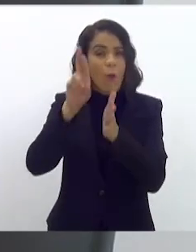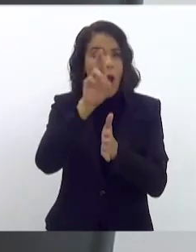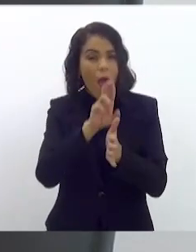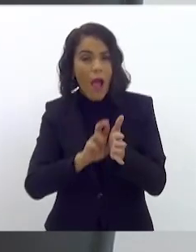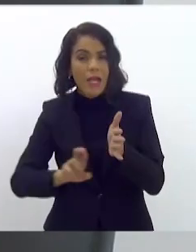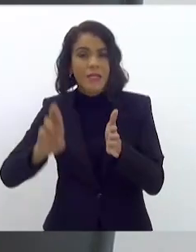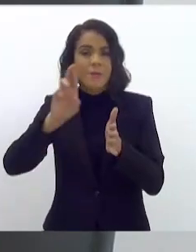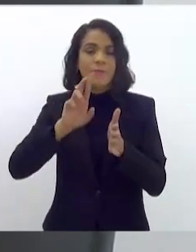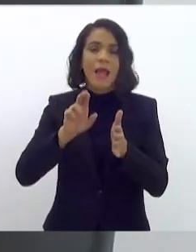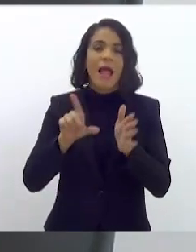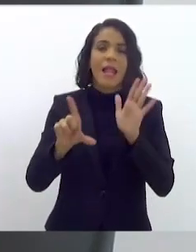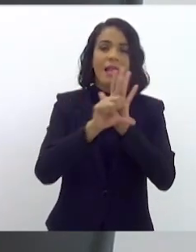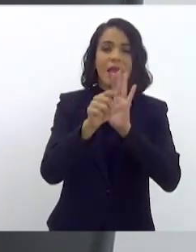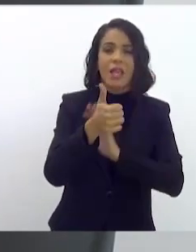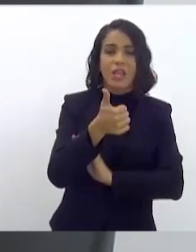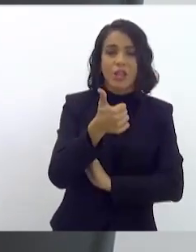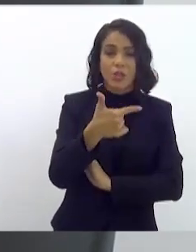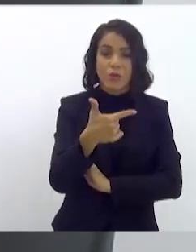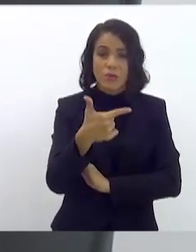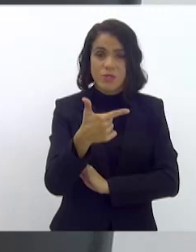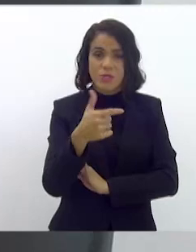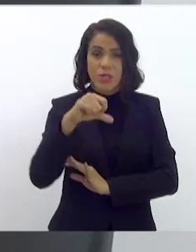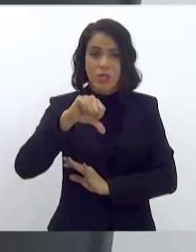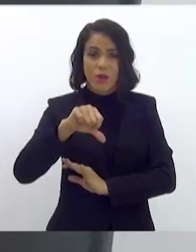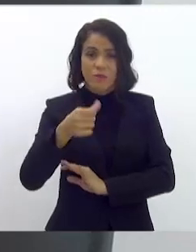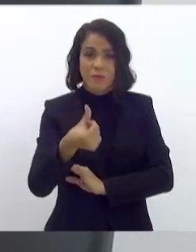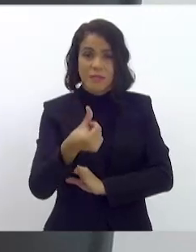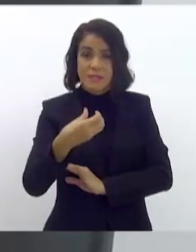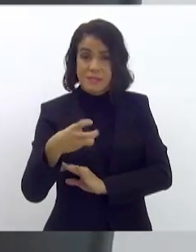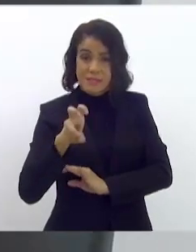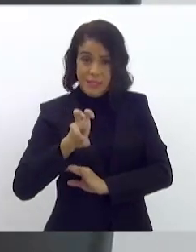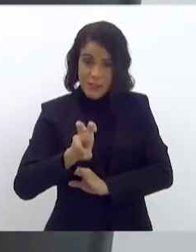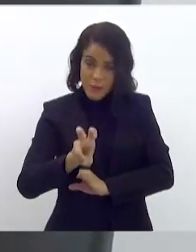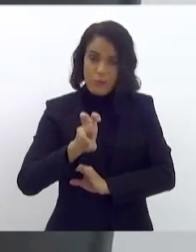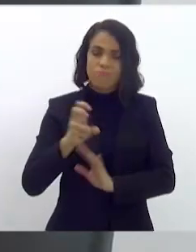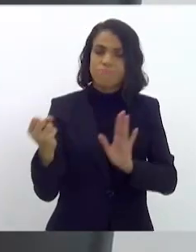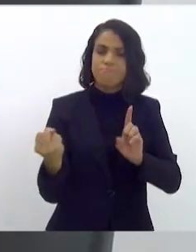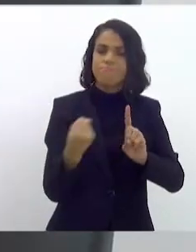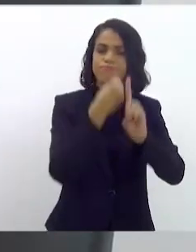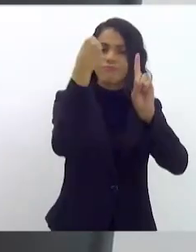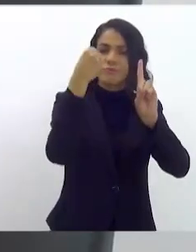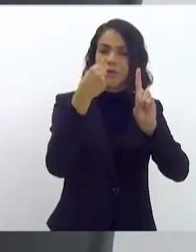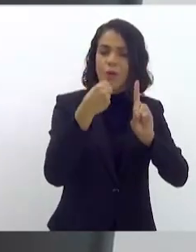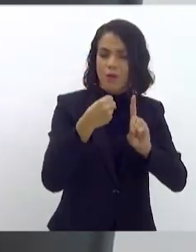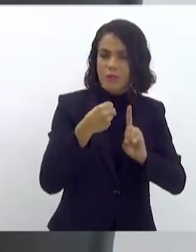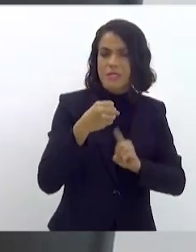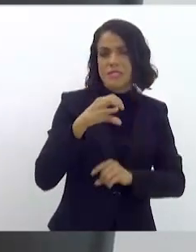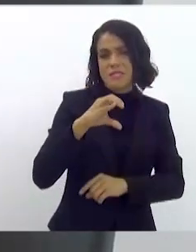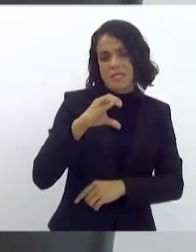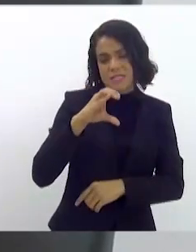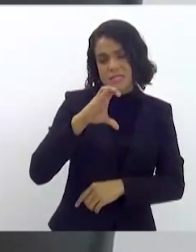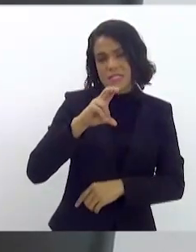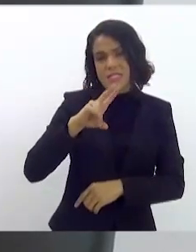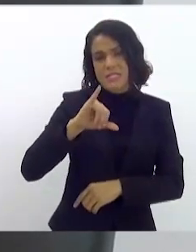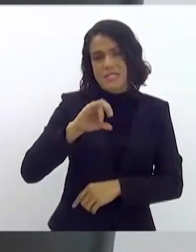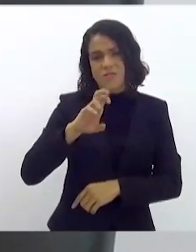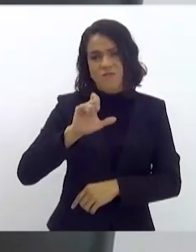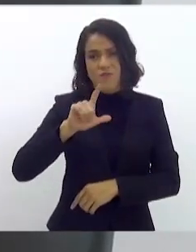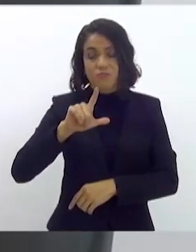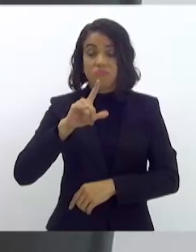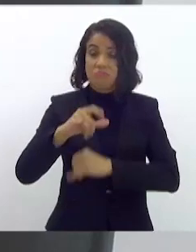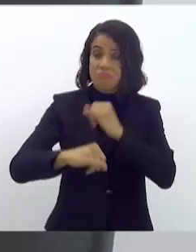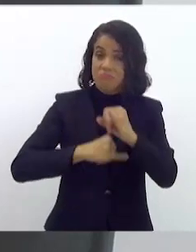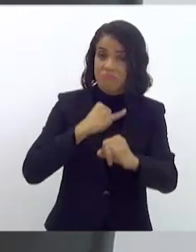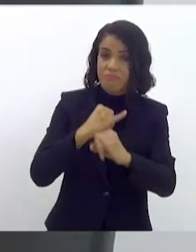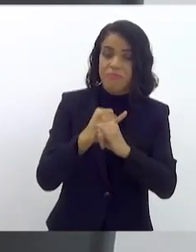Lei 12.965, né, que se estabeleceu aí o marco civil da internet. Então,